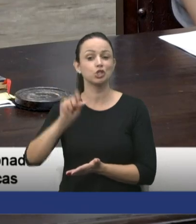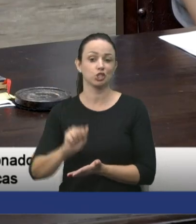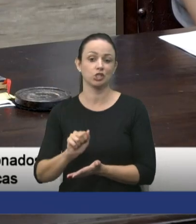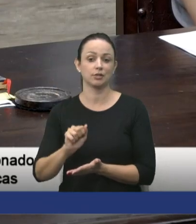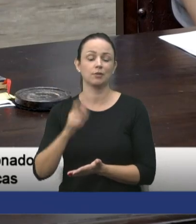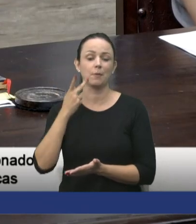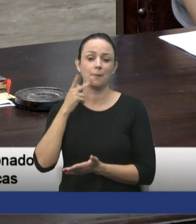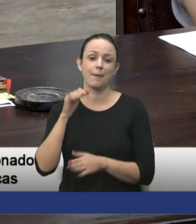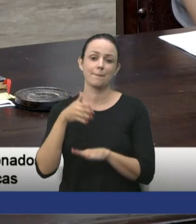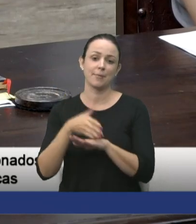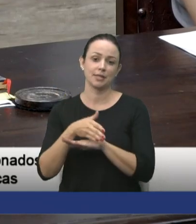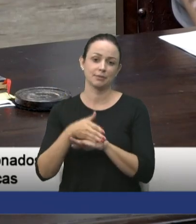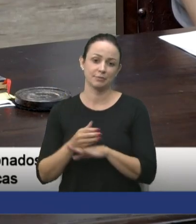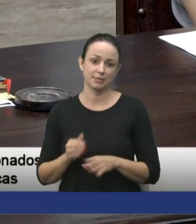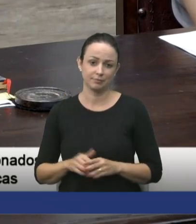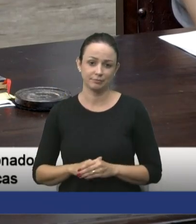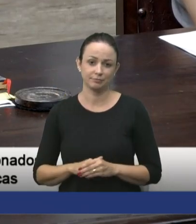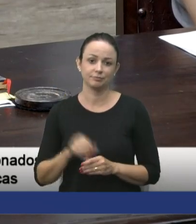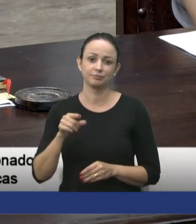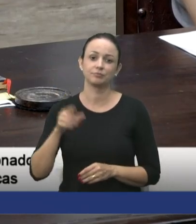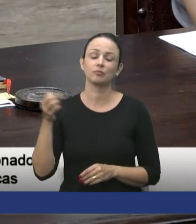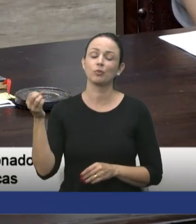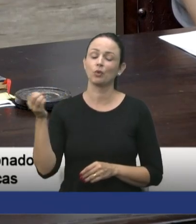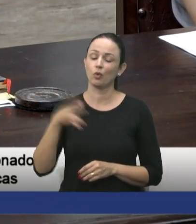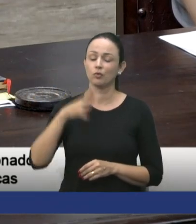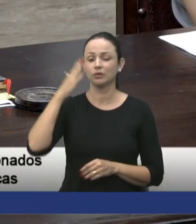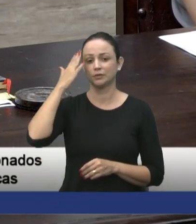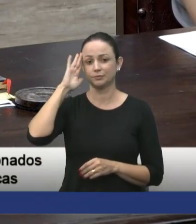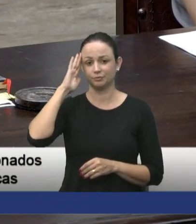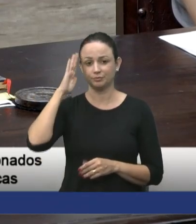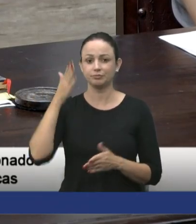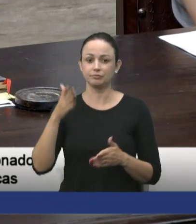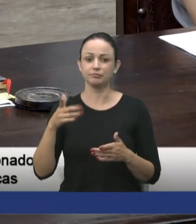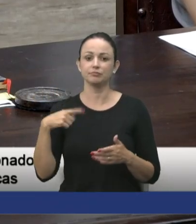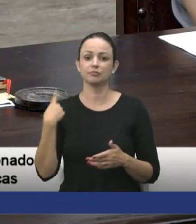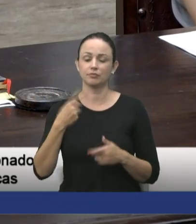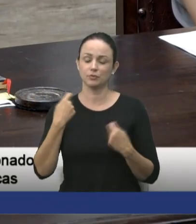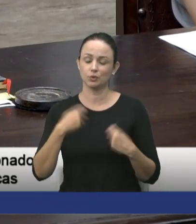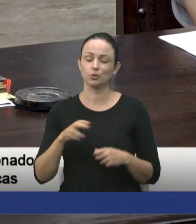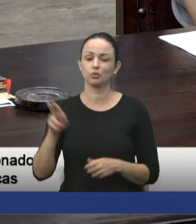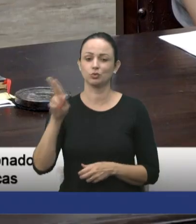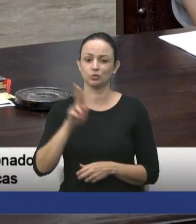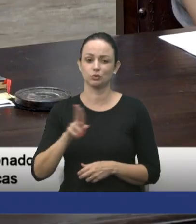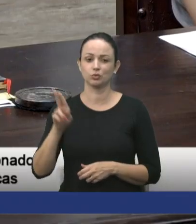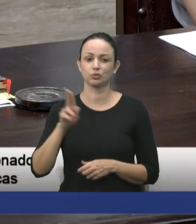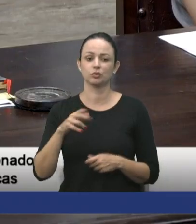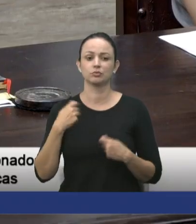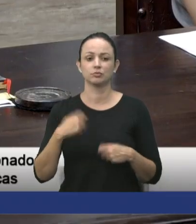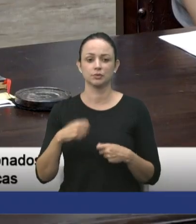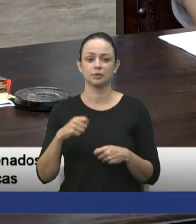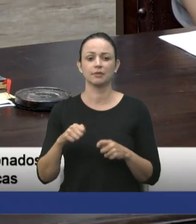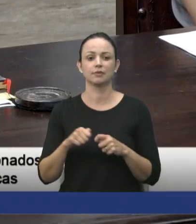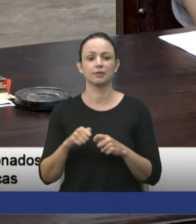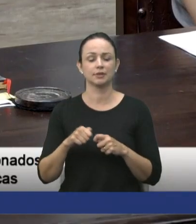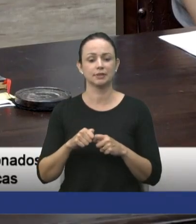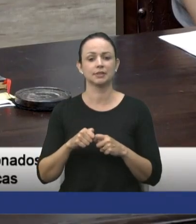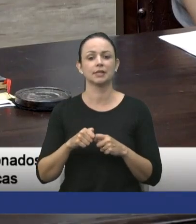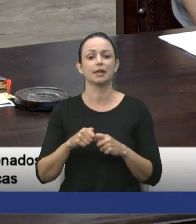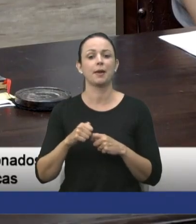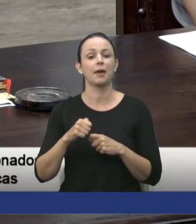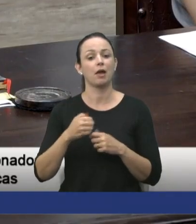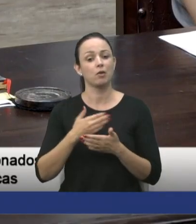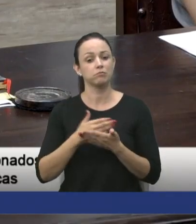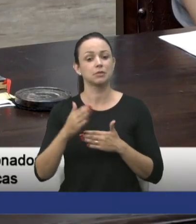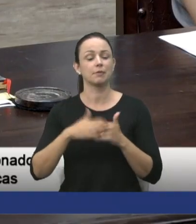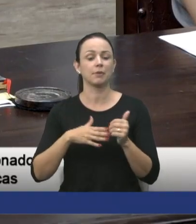participe. Então, esse é um novo entendimento que a gente precisa usar e a gente precisa pôr em prática. Talvez